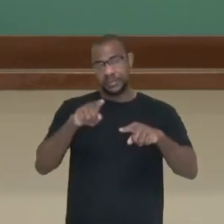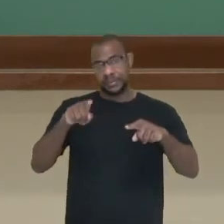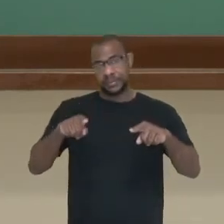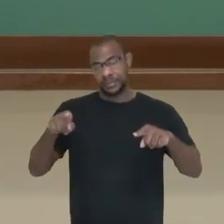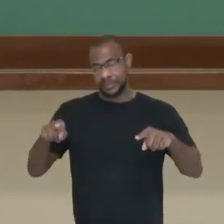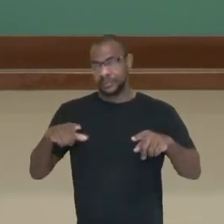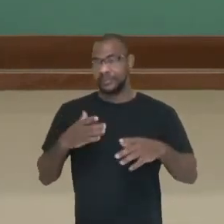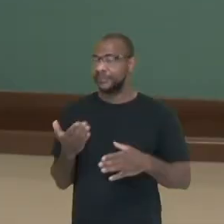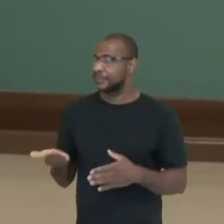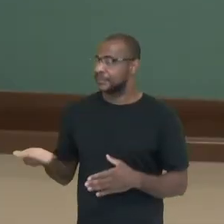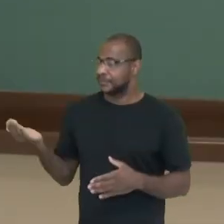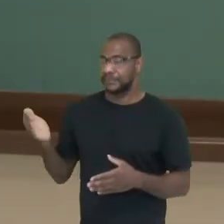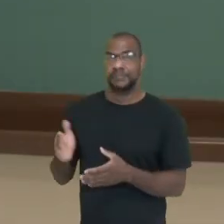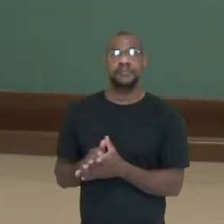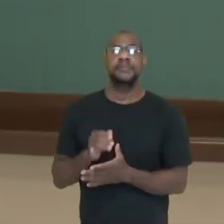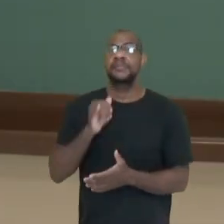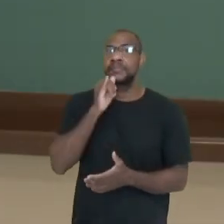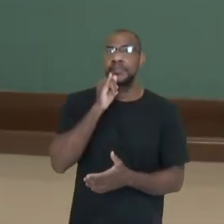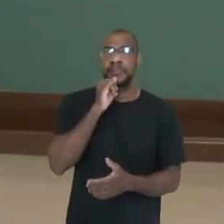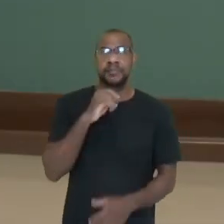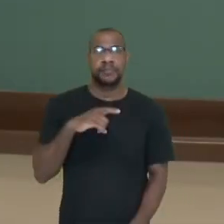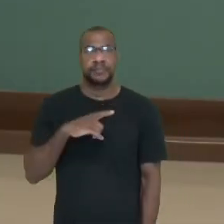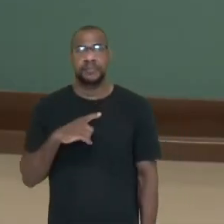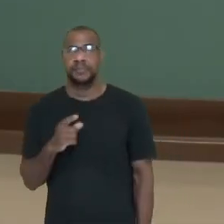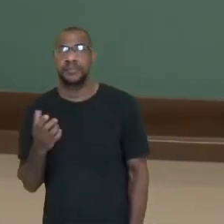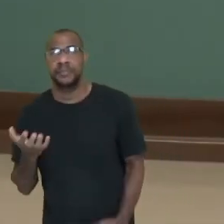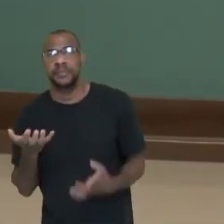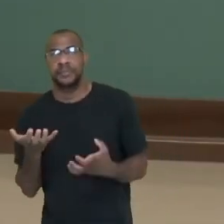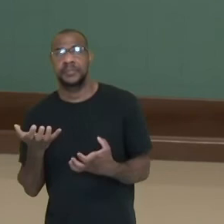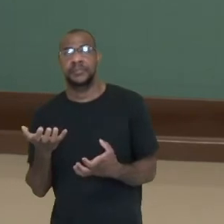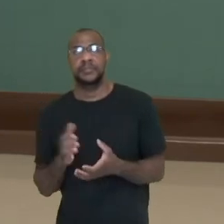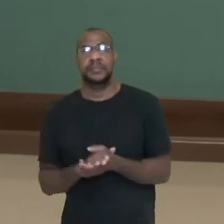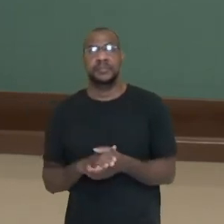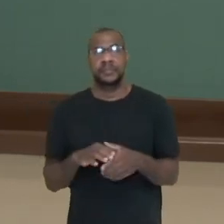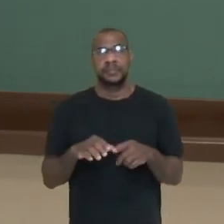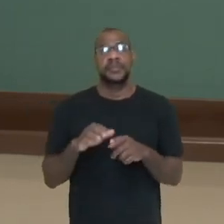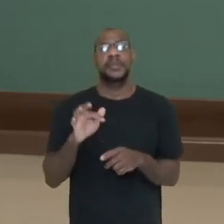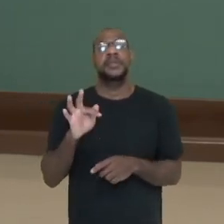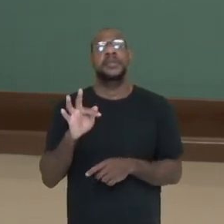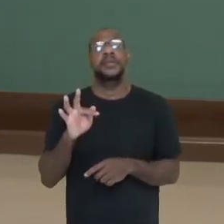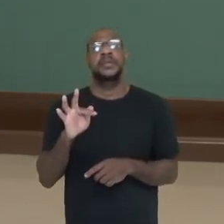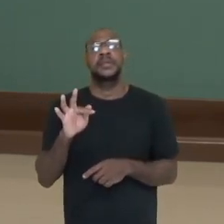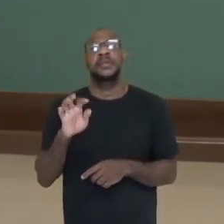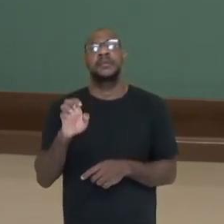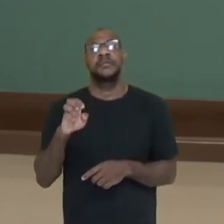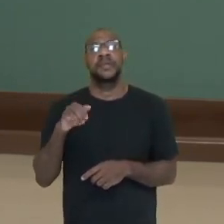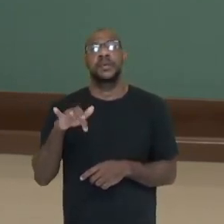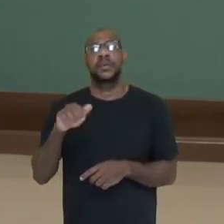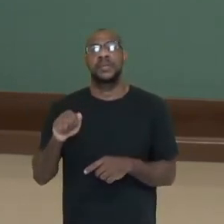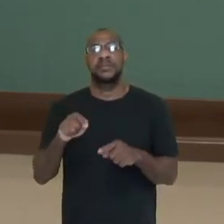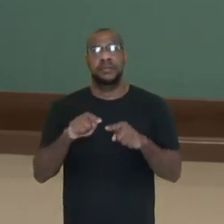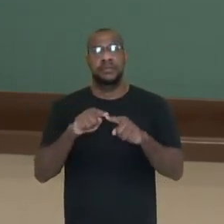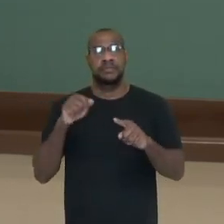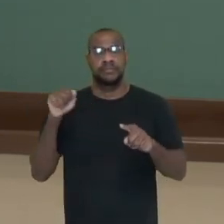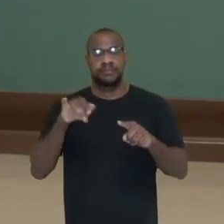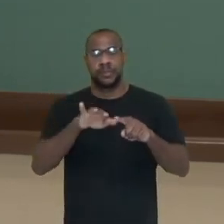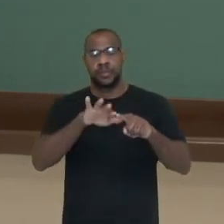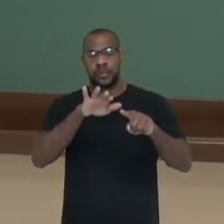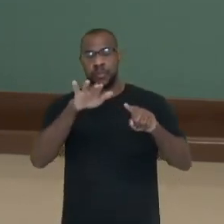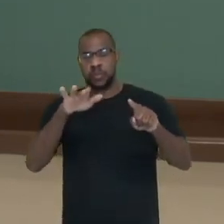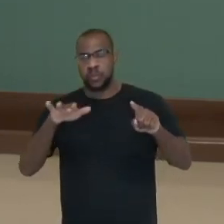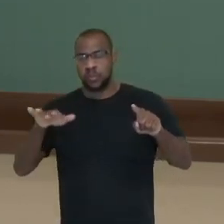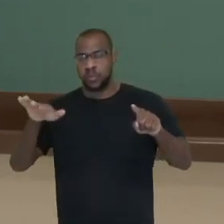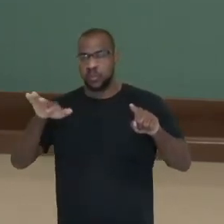estacionárias. Olha só, por exemplo, nós queremos saber a frequência de vibração. A frequência de vibração do som,